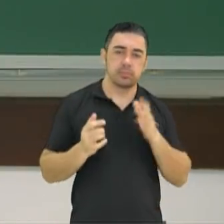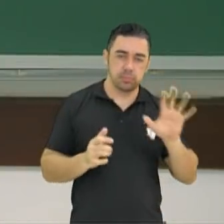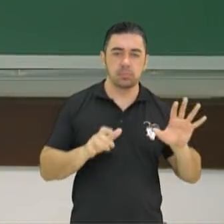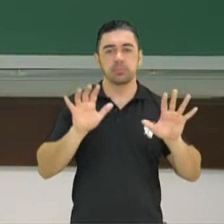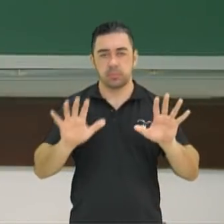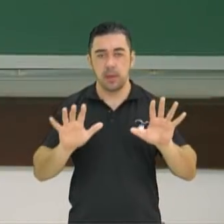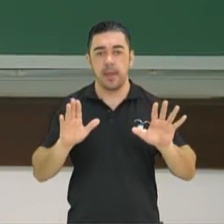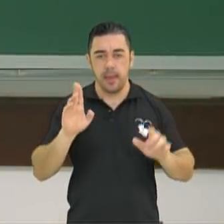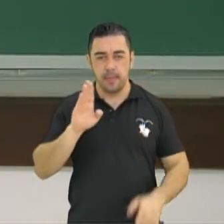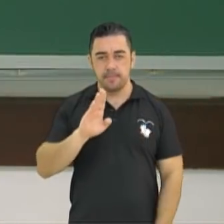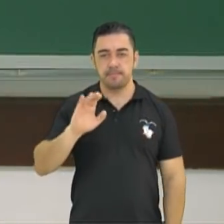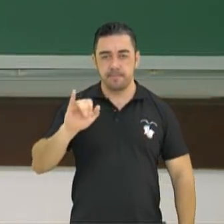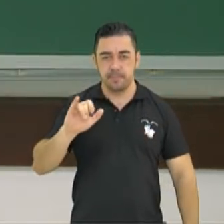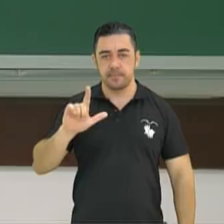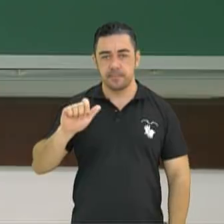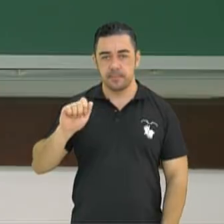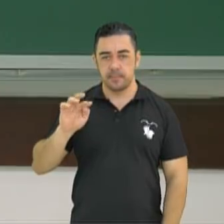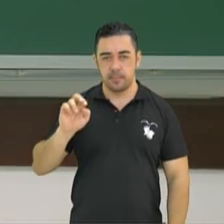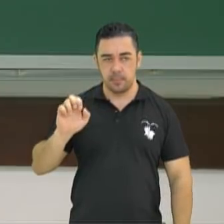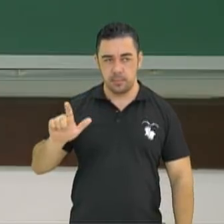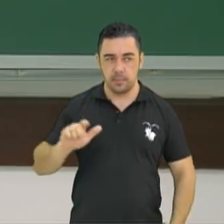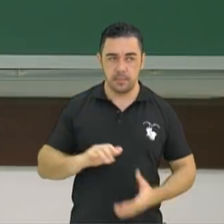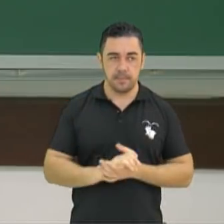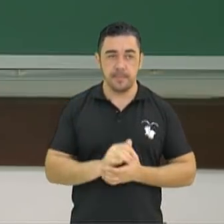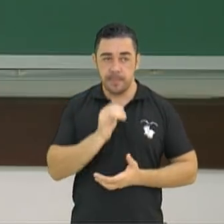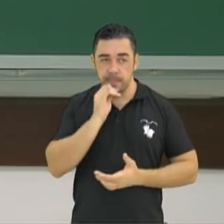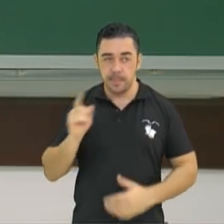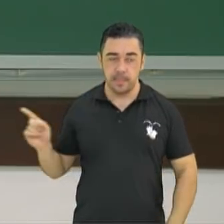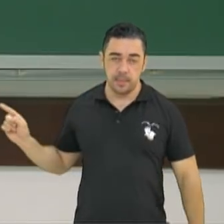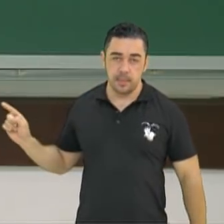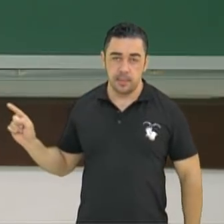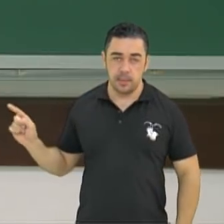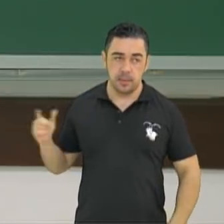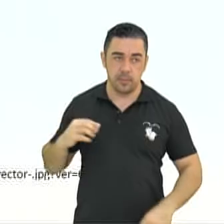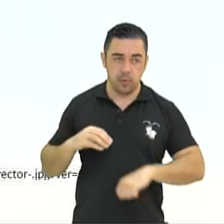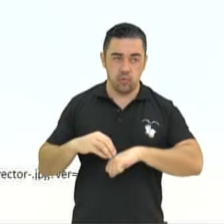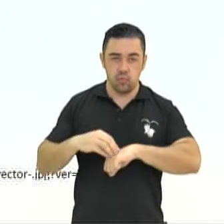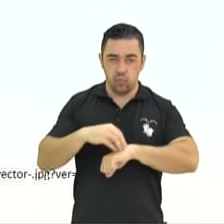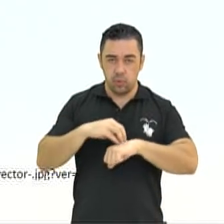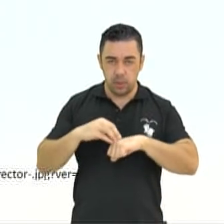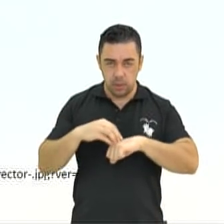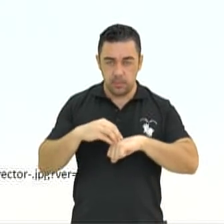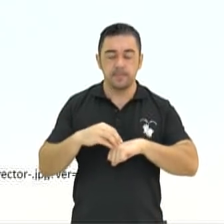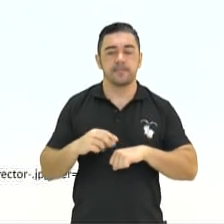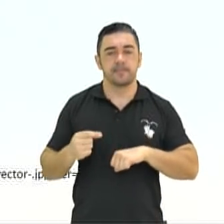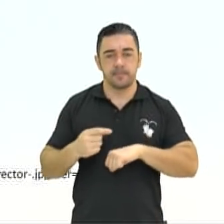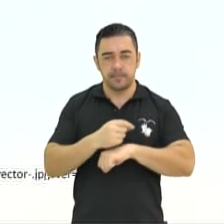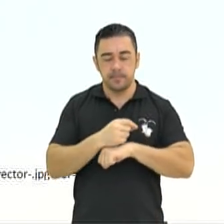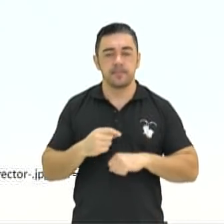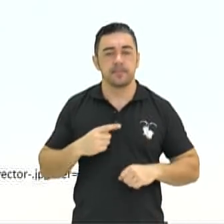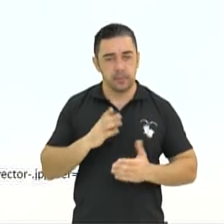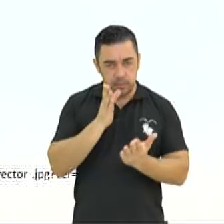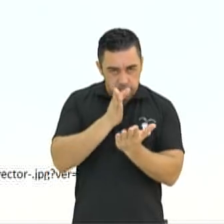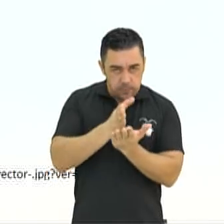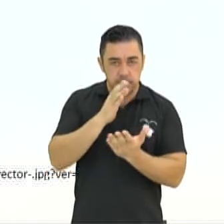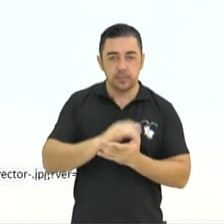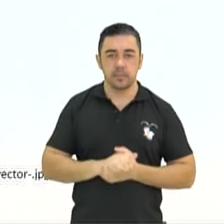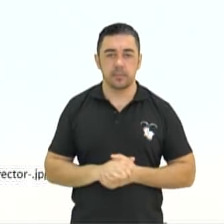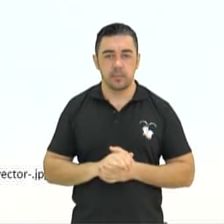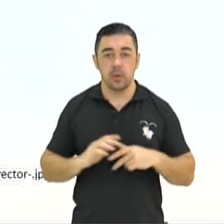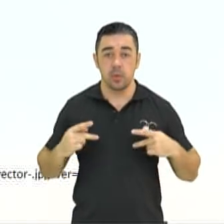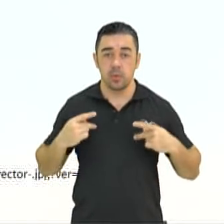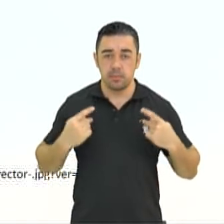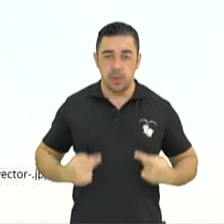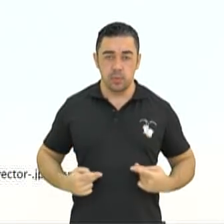Isso é bilateral. Exemplo aqui, ó, a Joaninha, dividi ela no meio, 2 metades iguais.